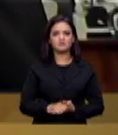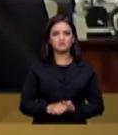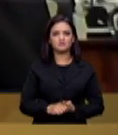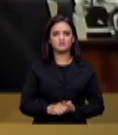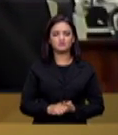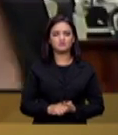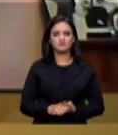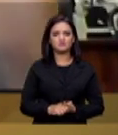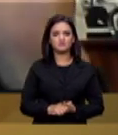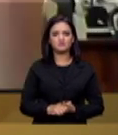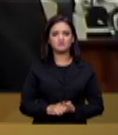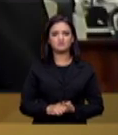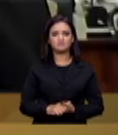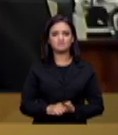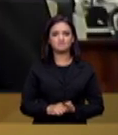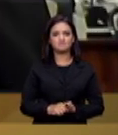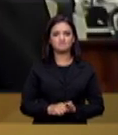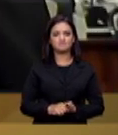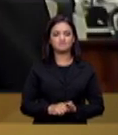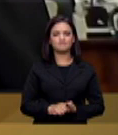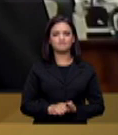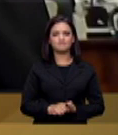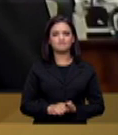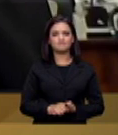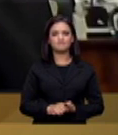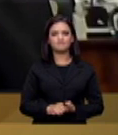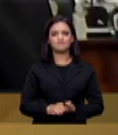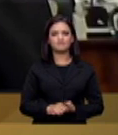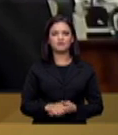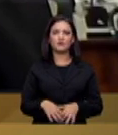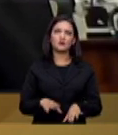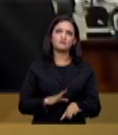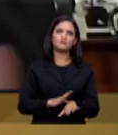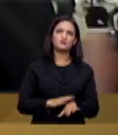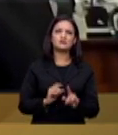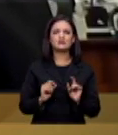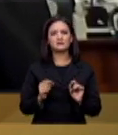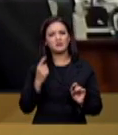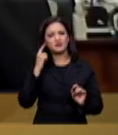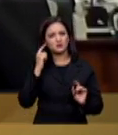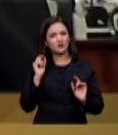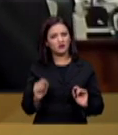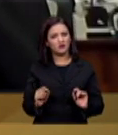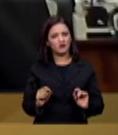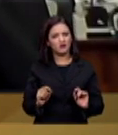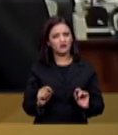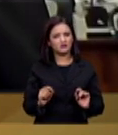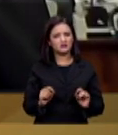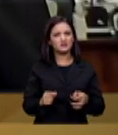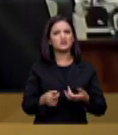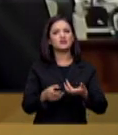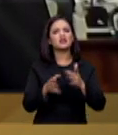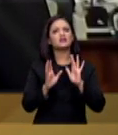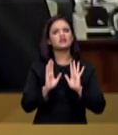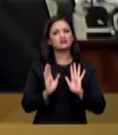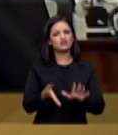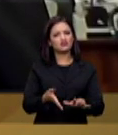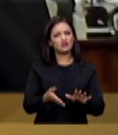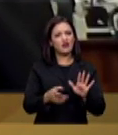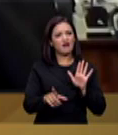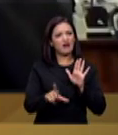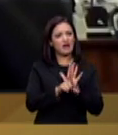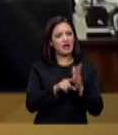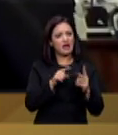induz também, pelo menos, uma certa percepção de que, se já não houve a exaustão dessa